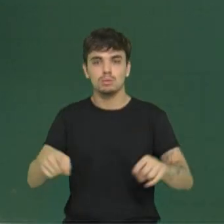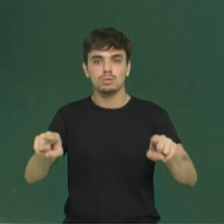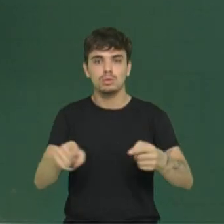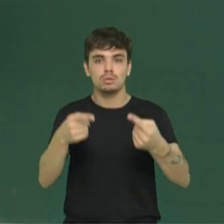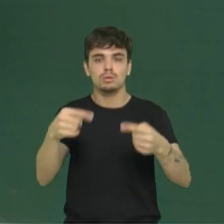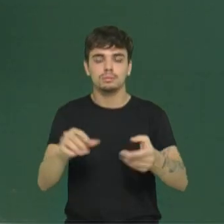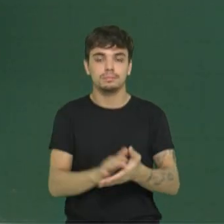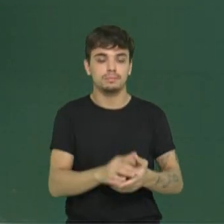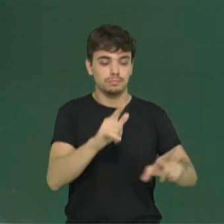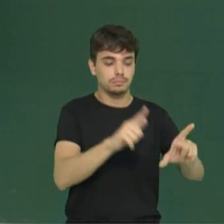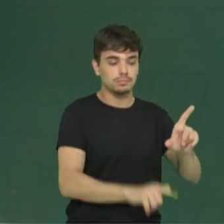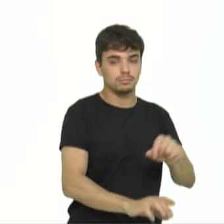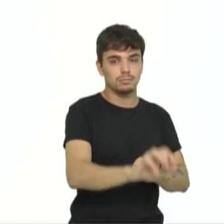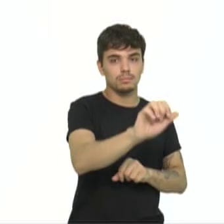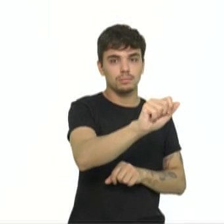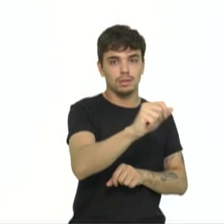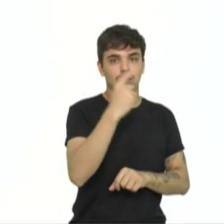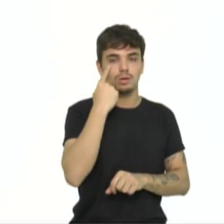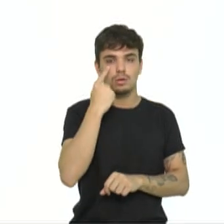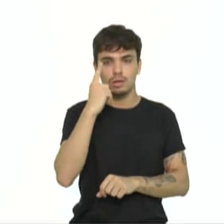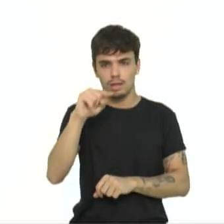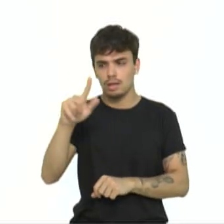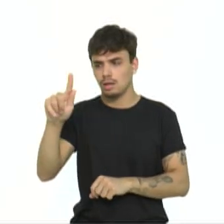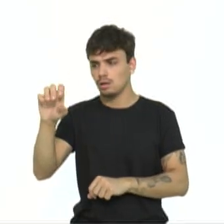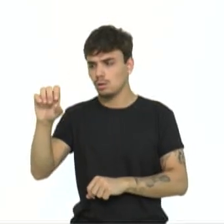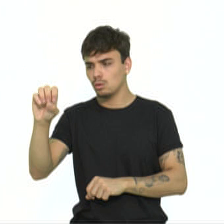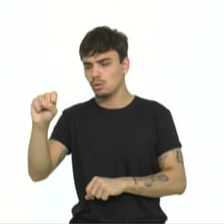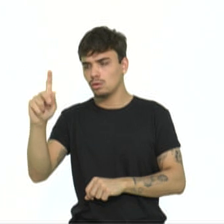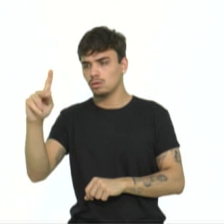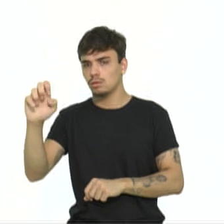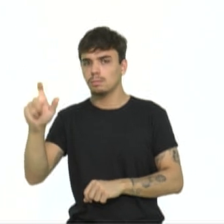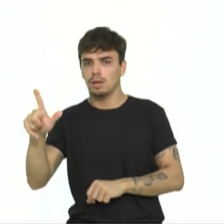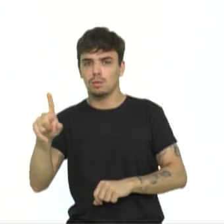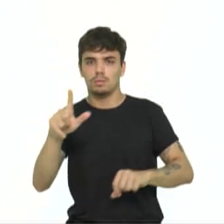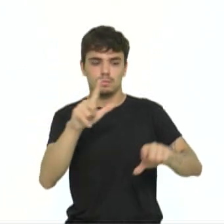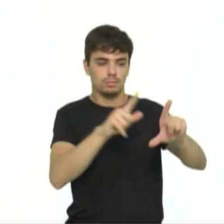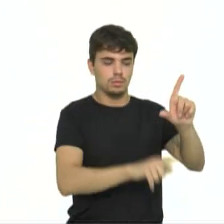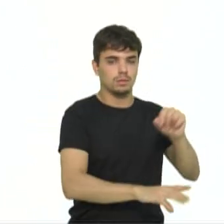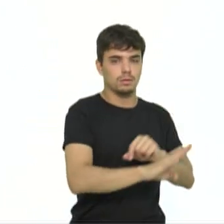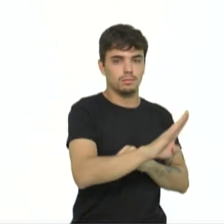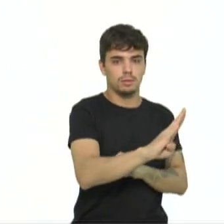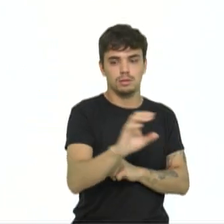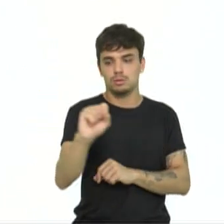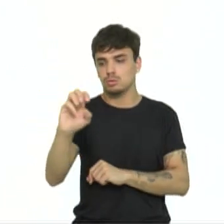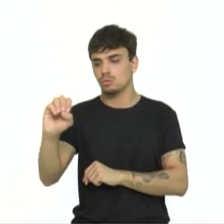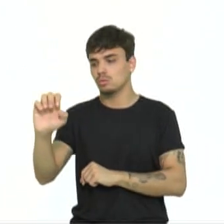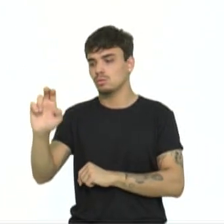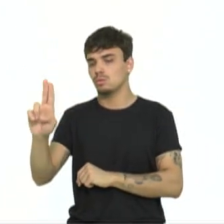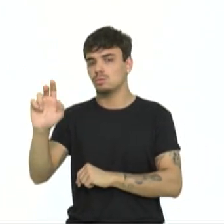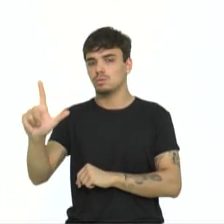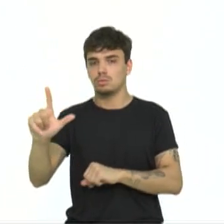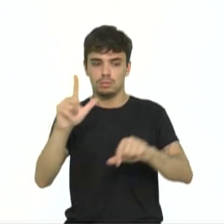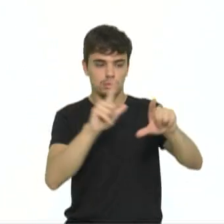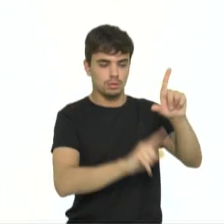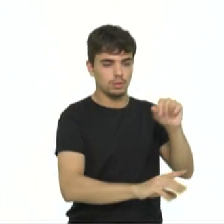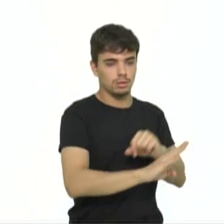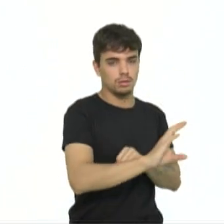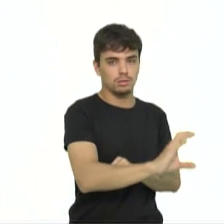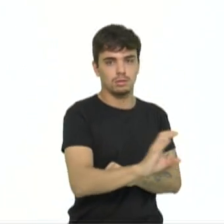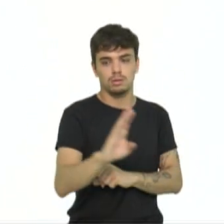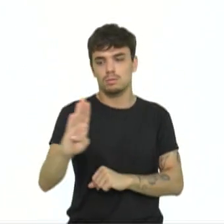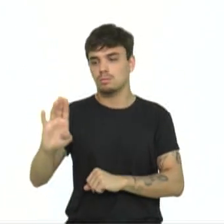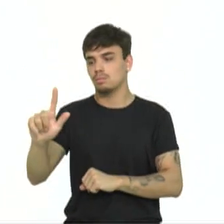Então, A. Alternativa A, gospel. Alternativa B, soul. Alternativa C, blues.